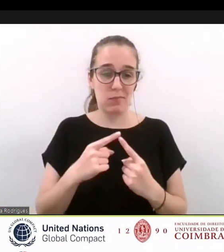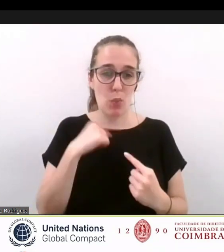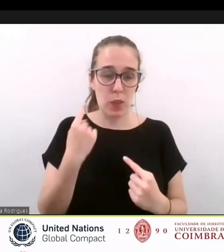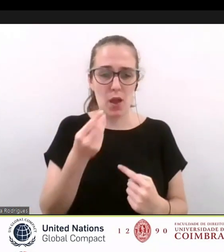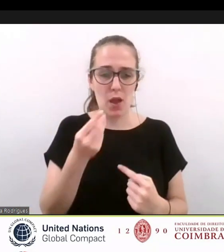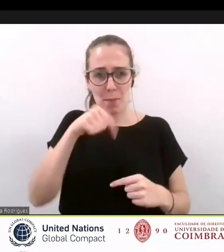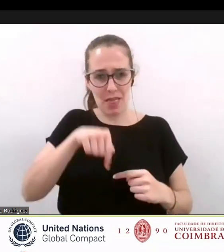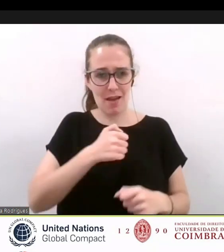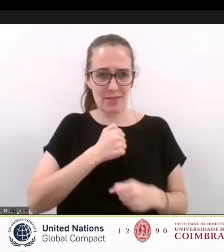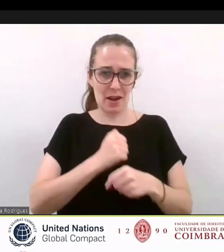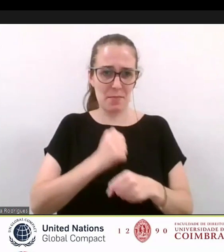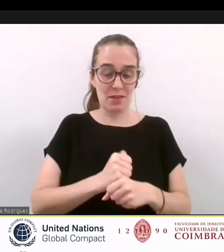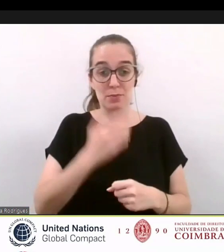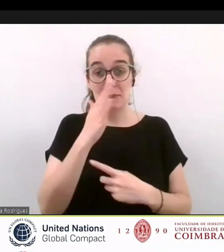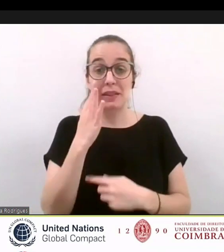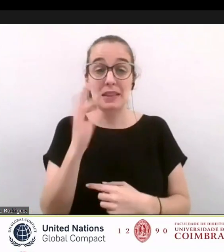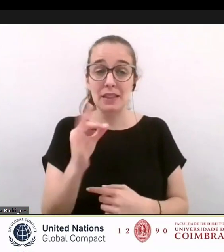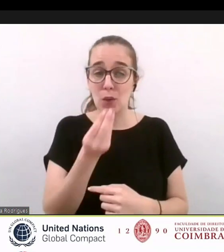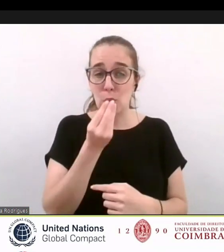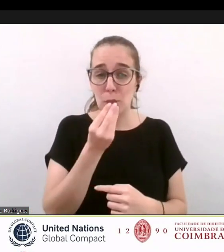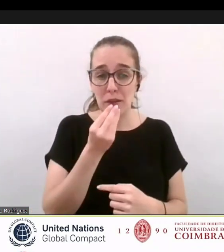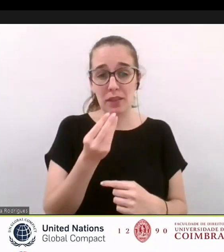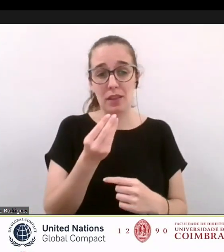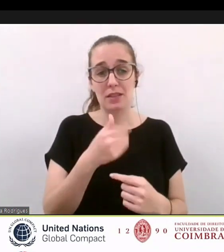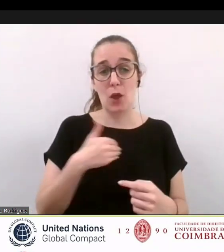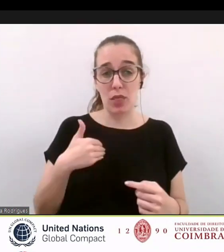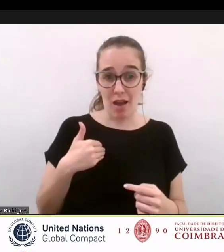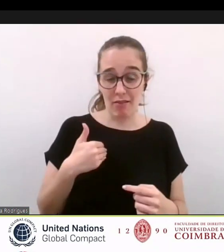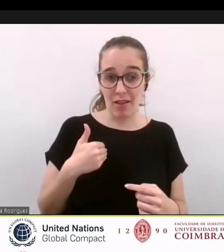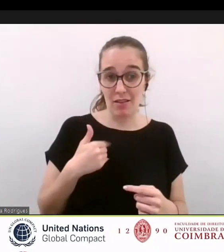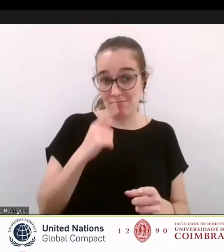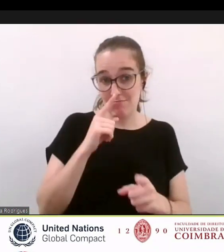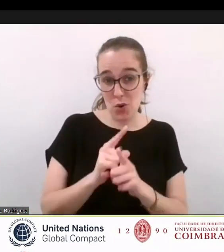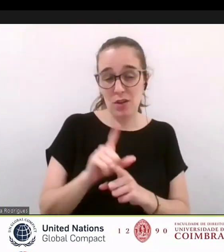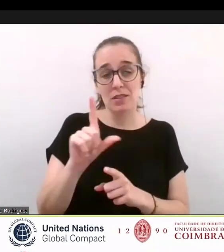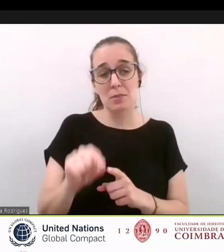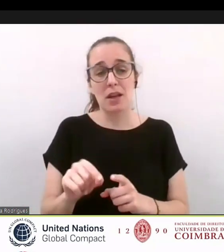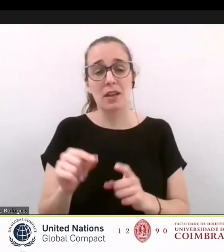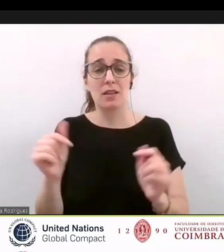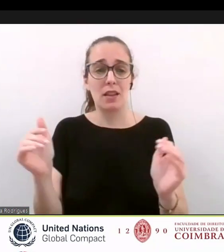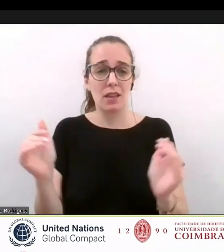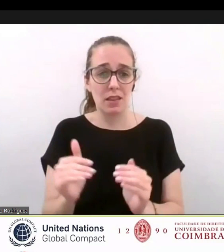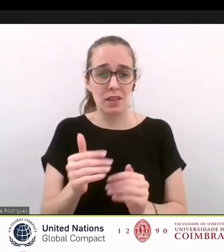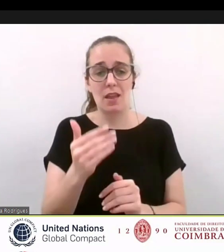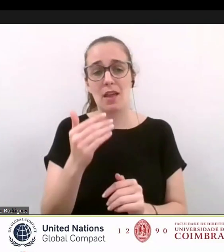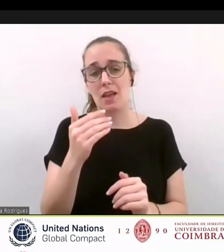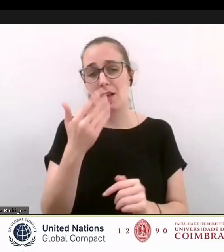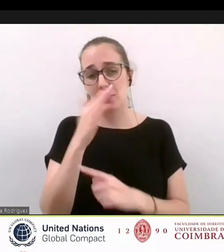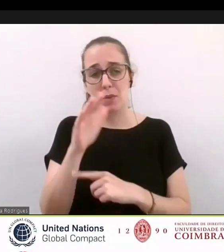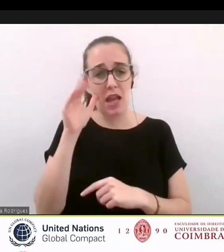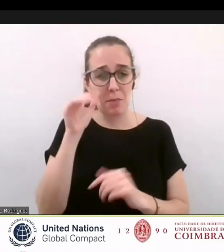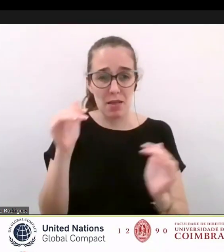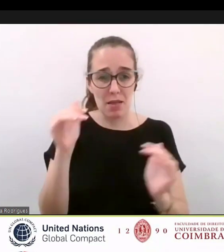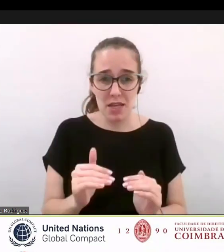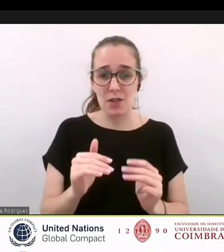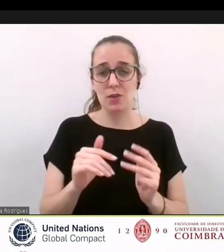portanto, escolher alimentos que sejam ao mesmo tempo saudáveis, mas também que sejam mais amigos do ambiente, reduzindo a quantidade de proteína animal,